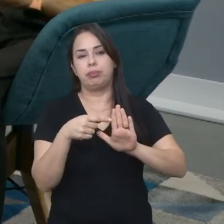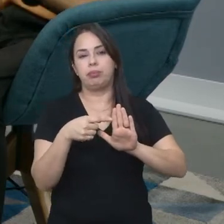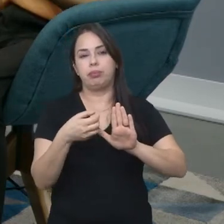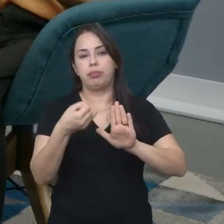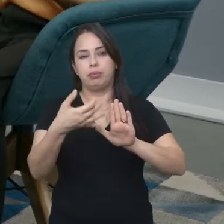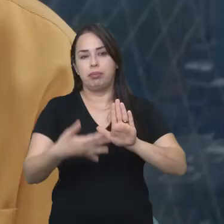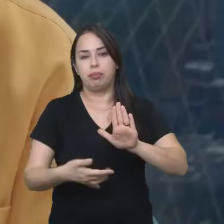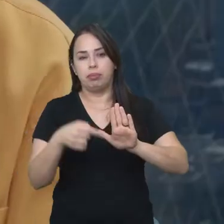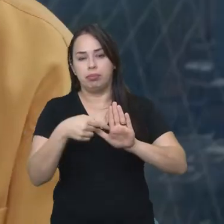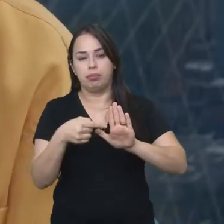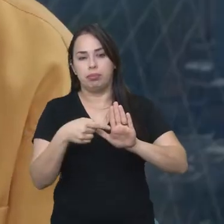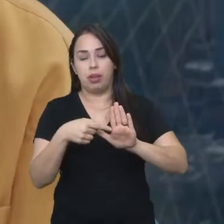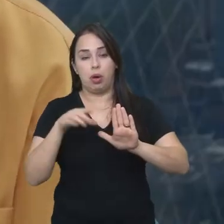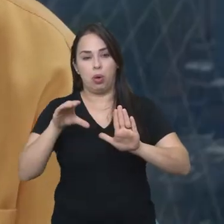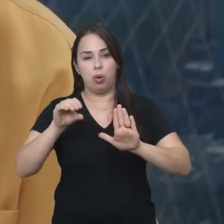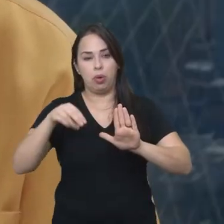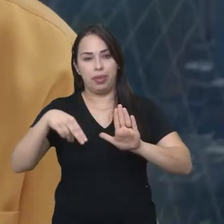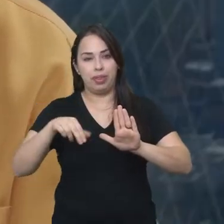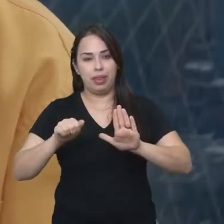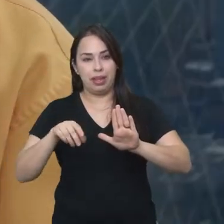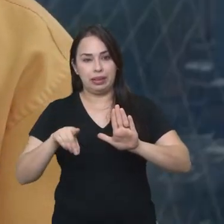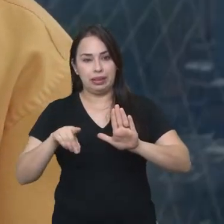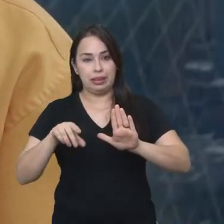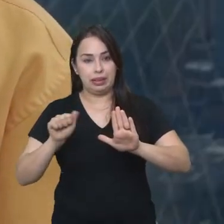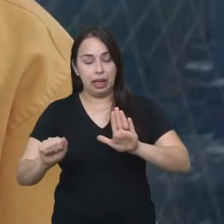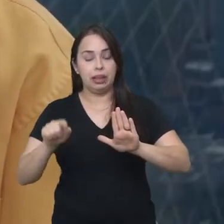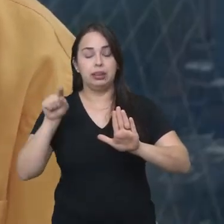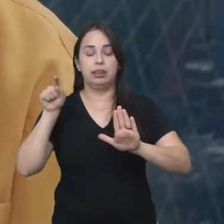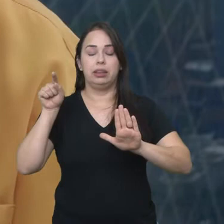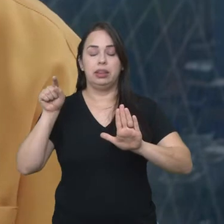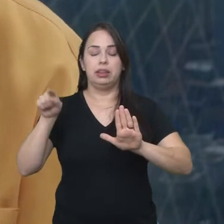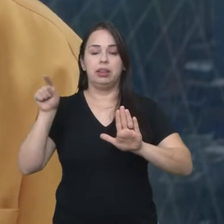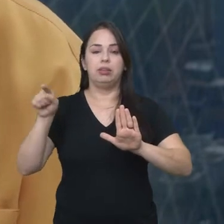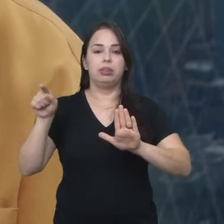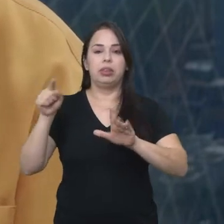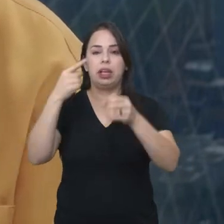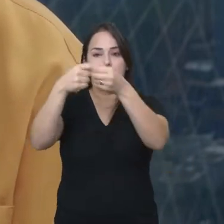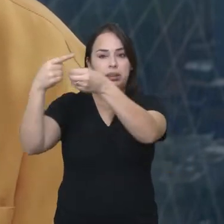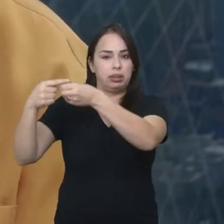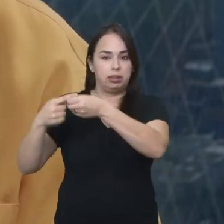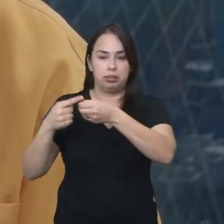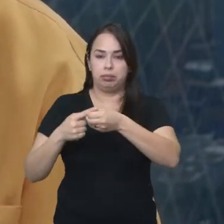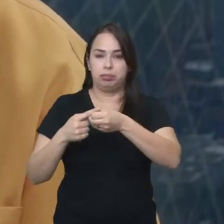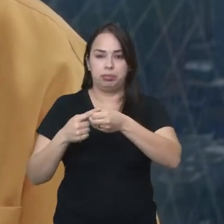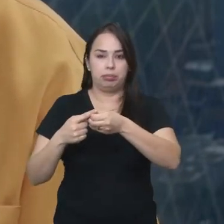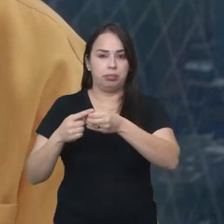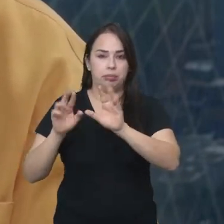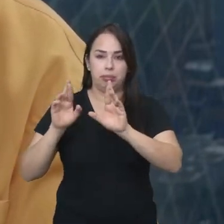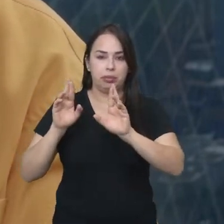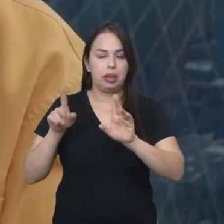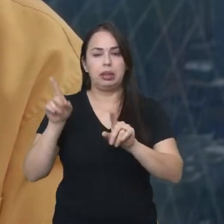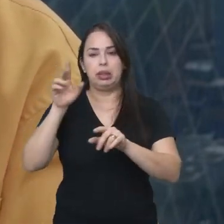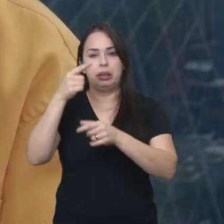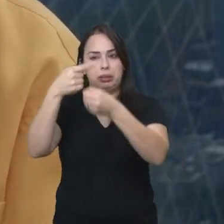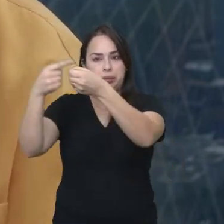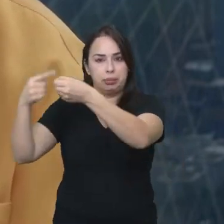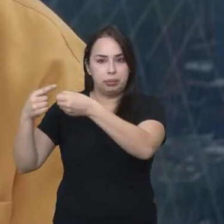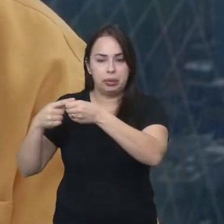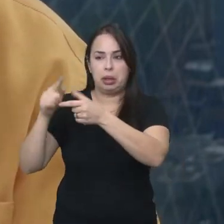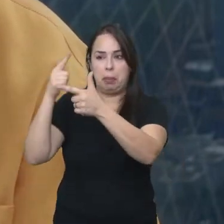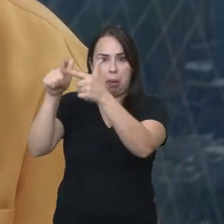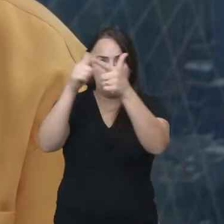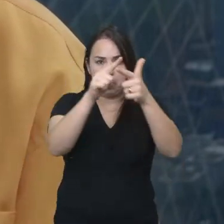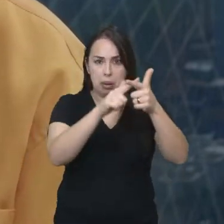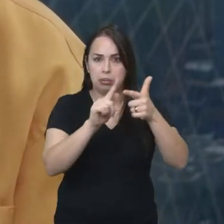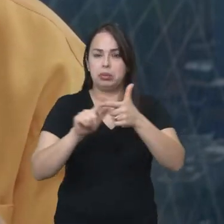para que se torne base, né? Então, cada cidade tem a sua realidade, né? A gente vai dizer que todas têm suas peculiaridades, têm os